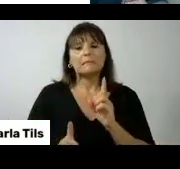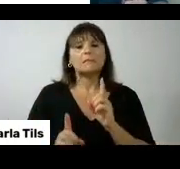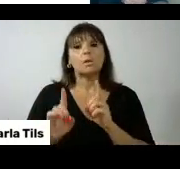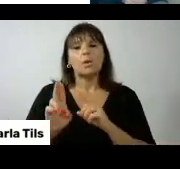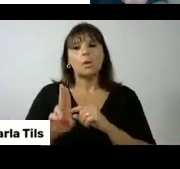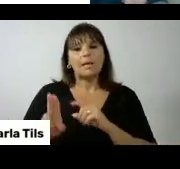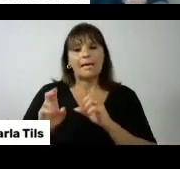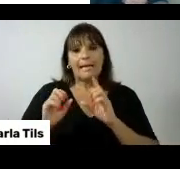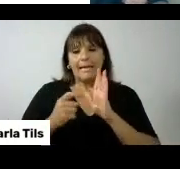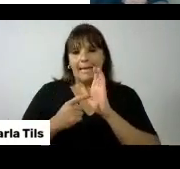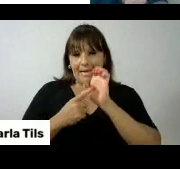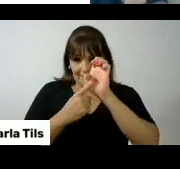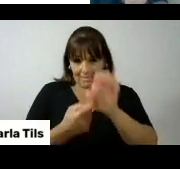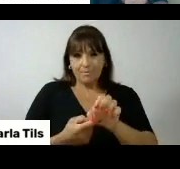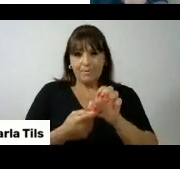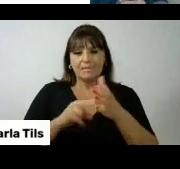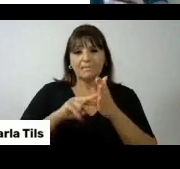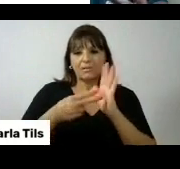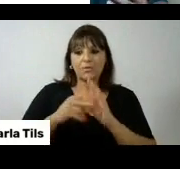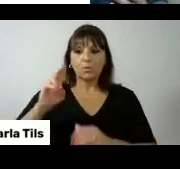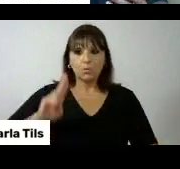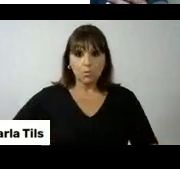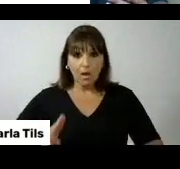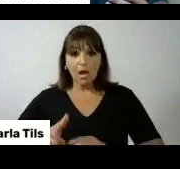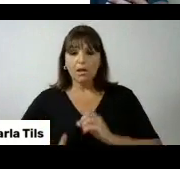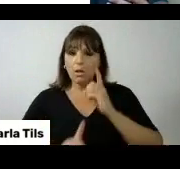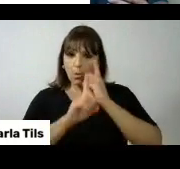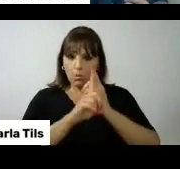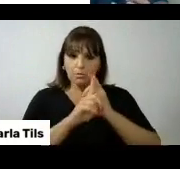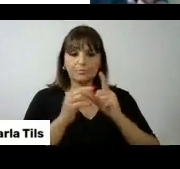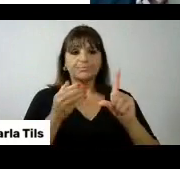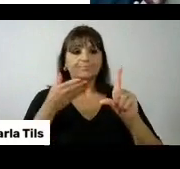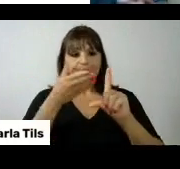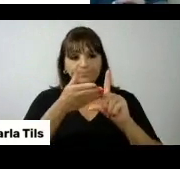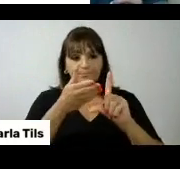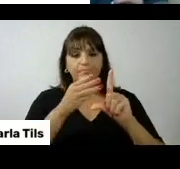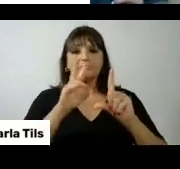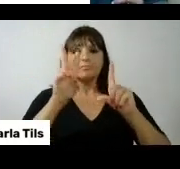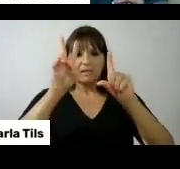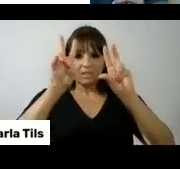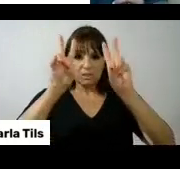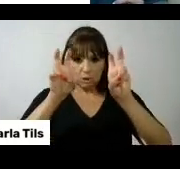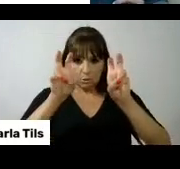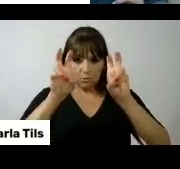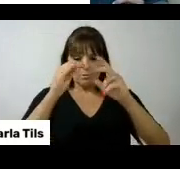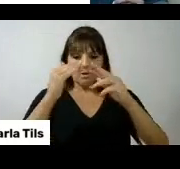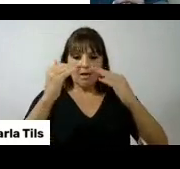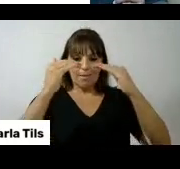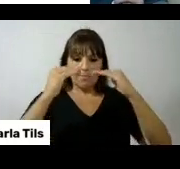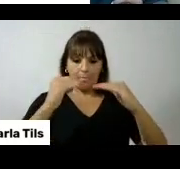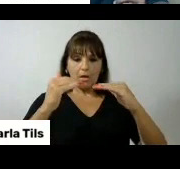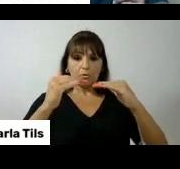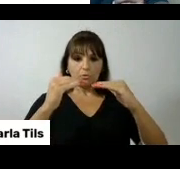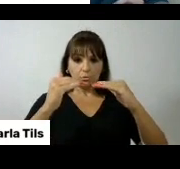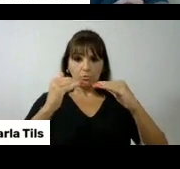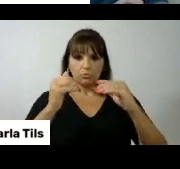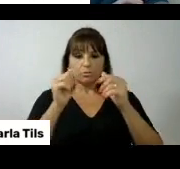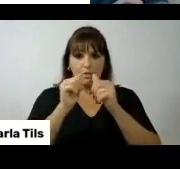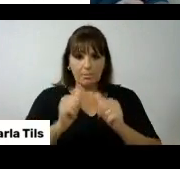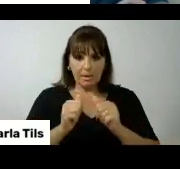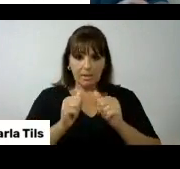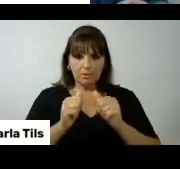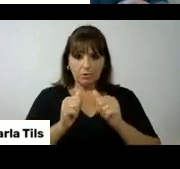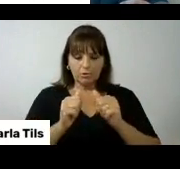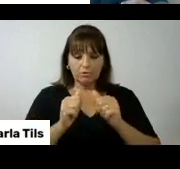pensar, então, o fluxo, o meu usuário, por exemplo, está num título e logo abaixo do título tem uma imagem. Quando sai do título, ele vai para aquela imagem. Mas se